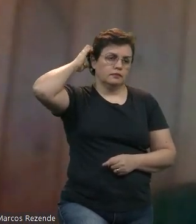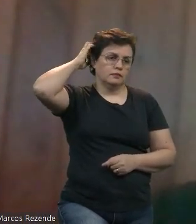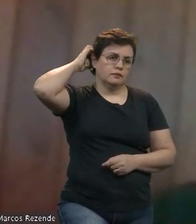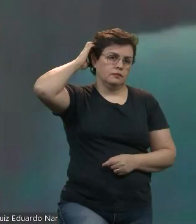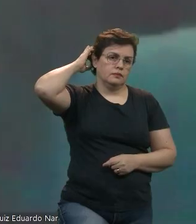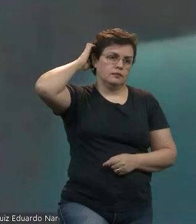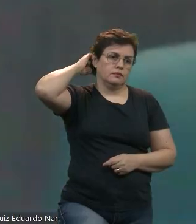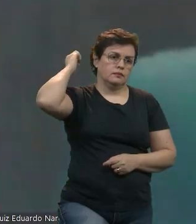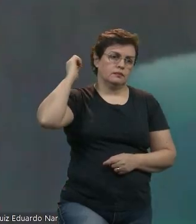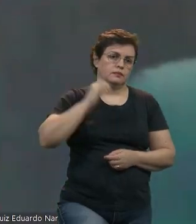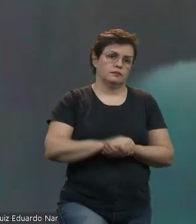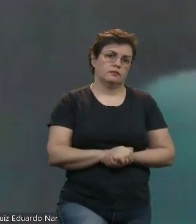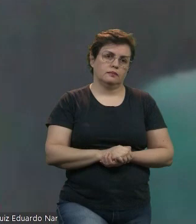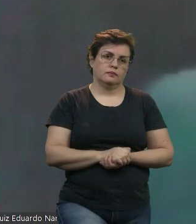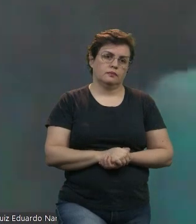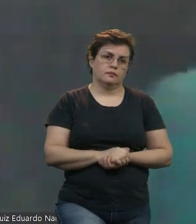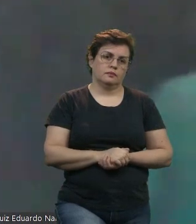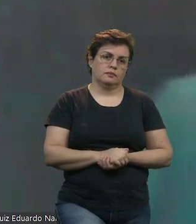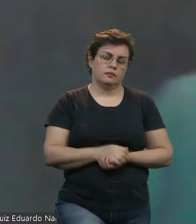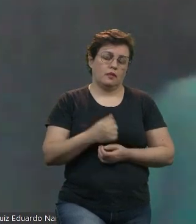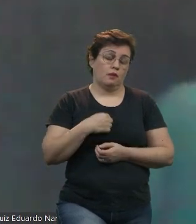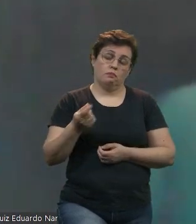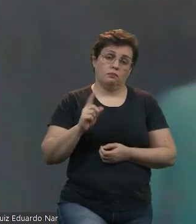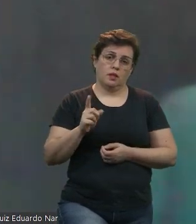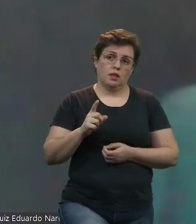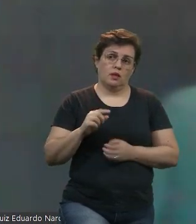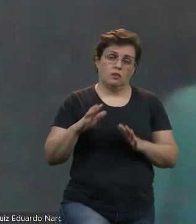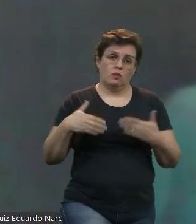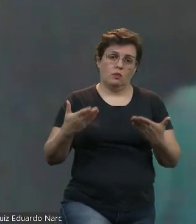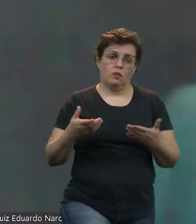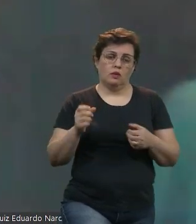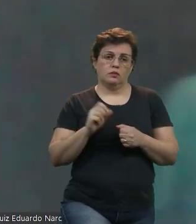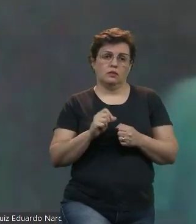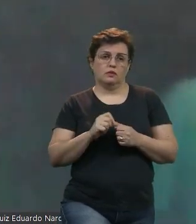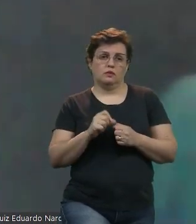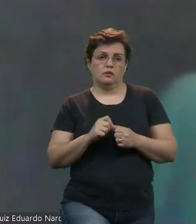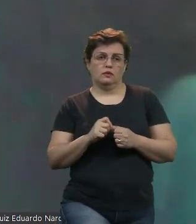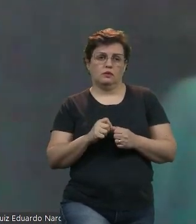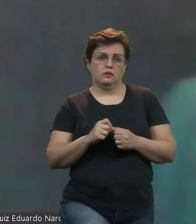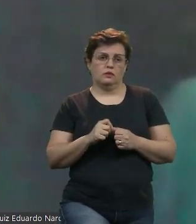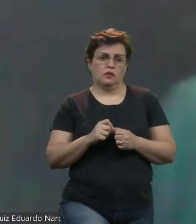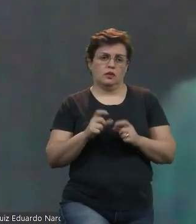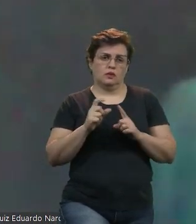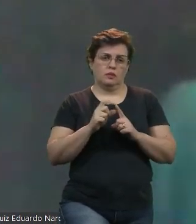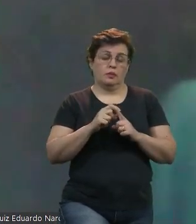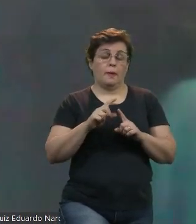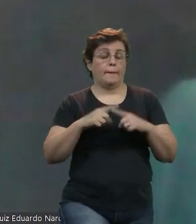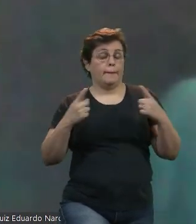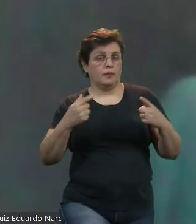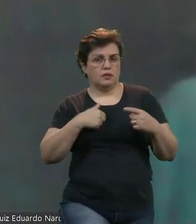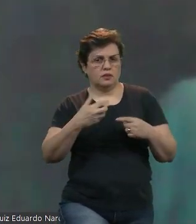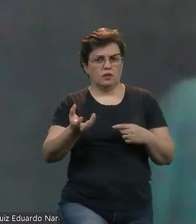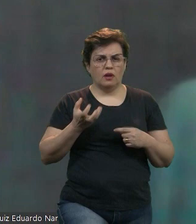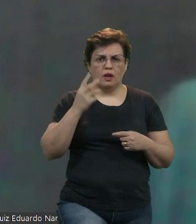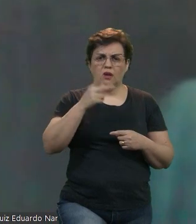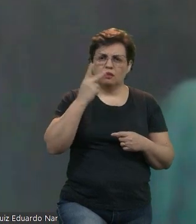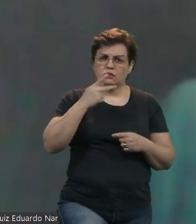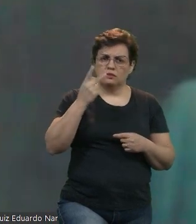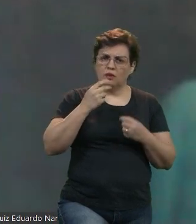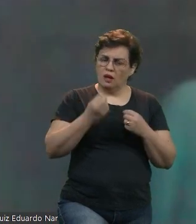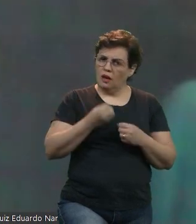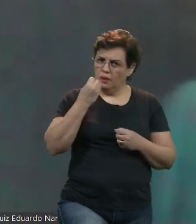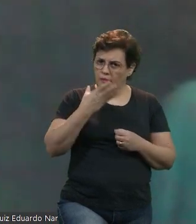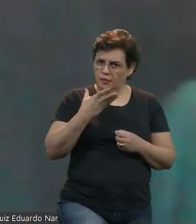Senhor presidente, eu quero, não estava aqui quando fez a questão de ordem, mas eu quero fazer um elogio à